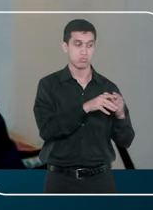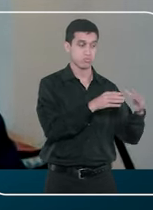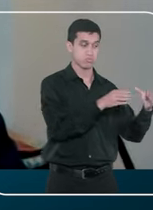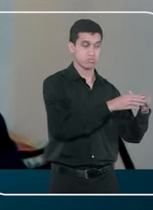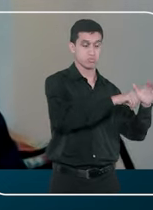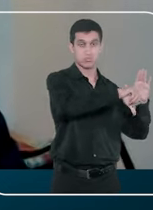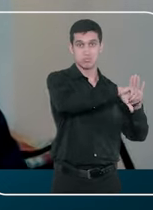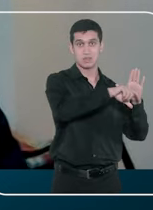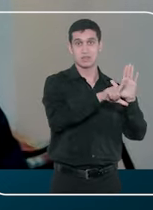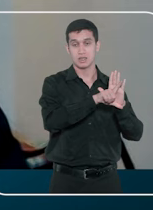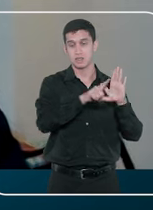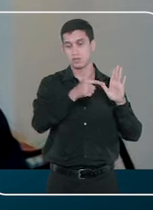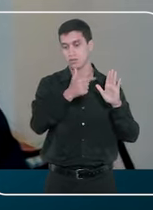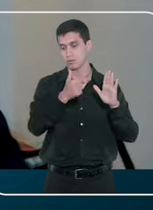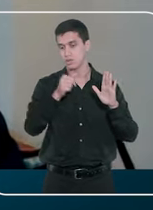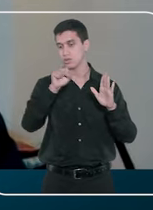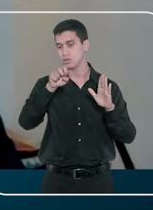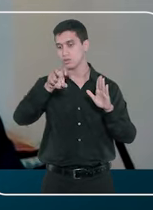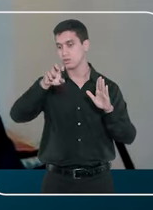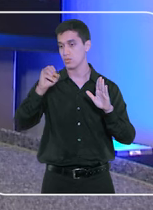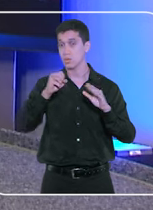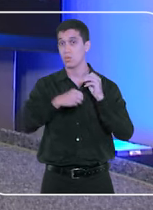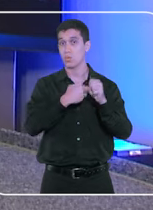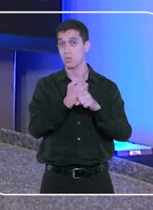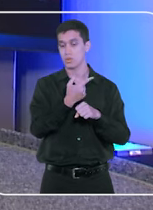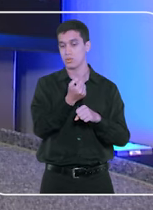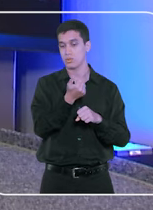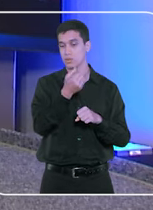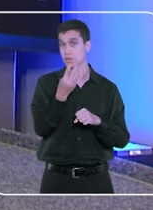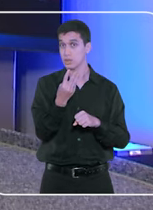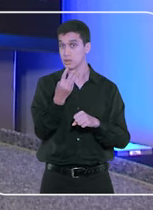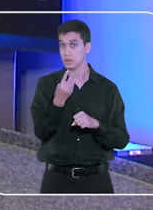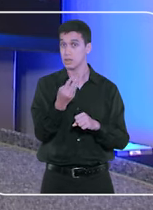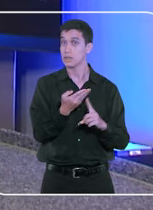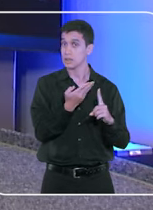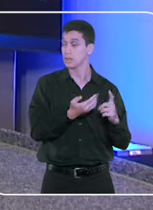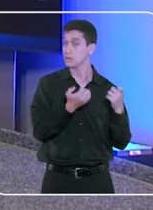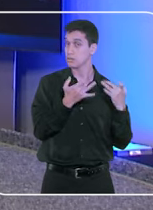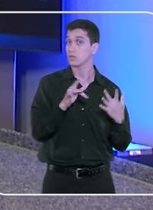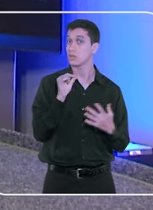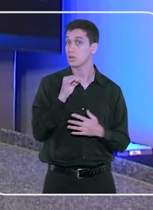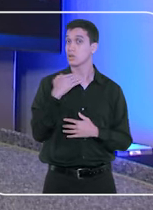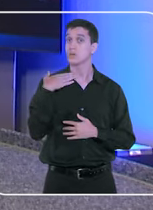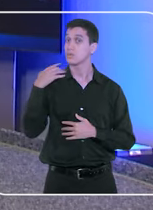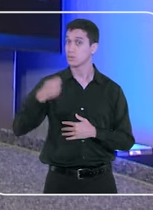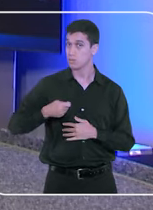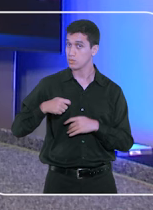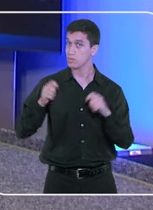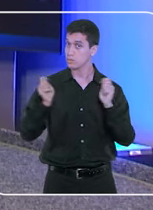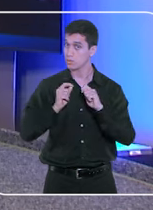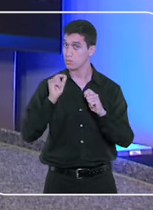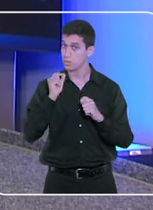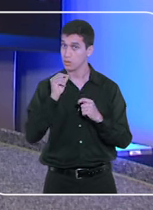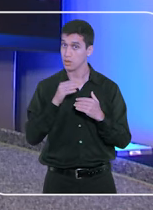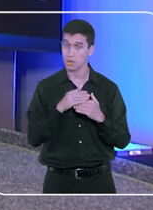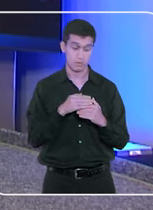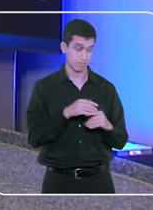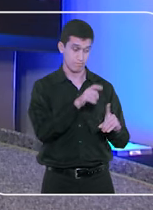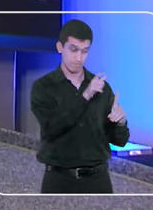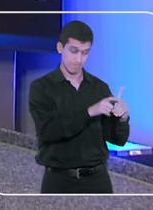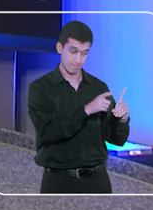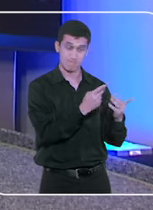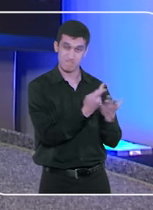Lei 12.850 de 2013. E lá diz que o juiz pode, desde conceder o perdão